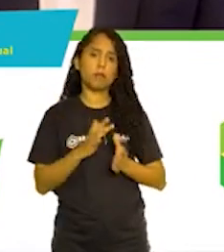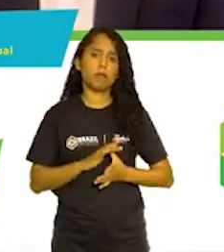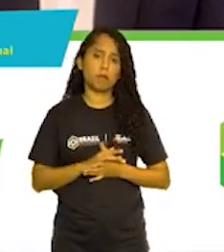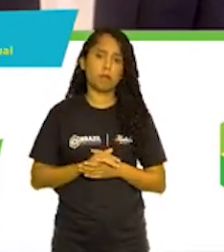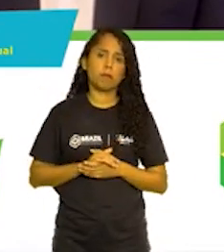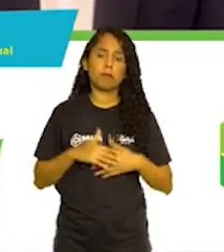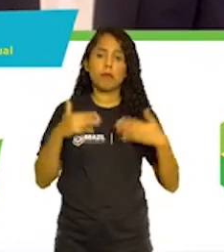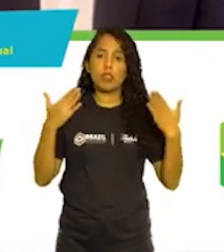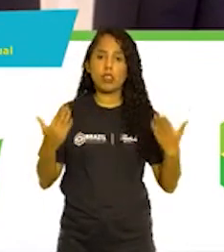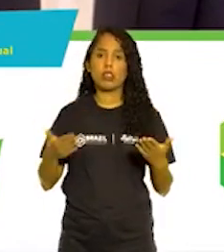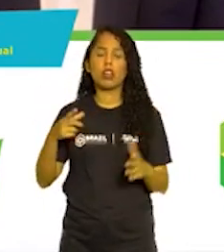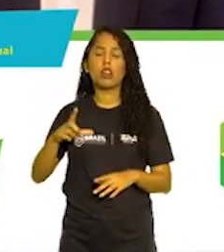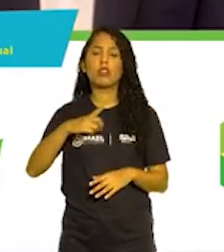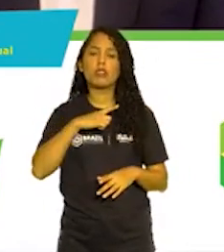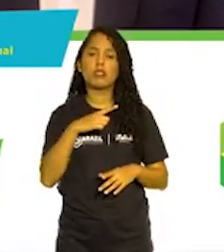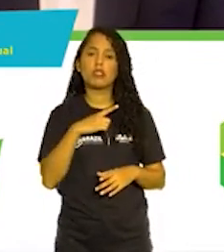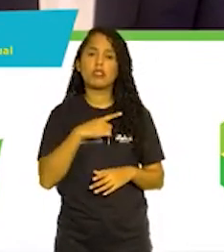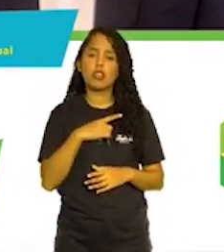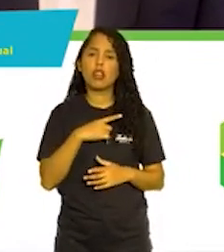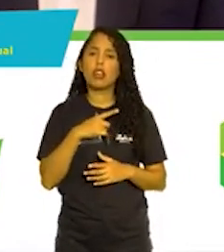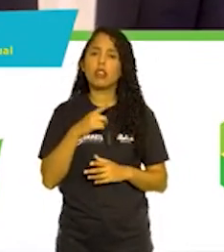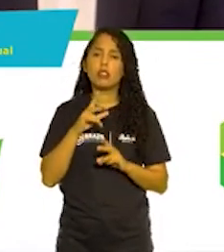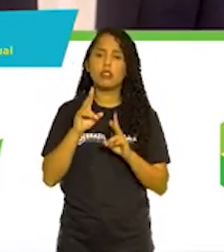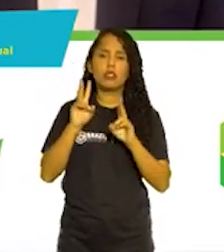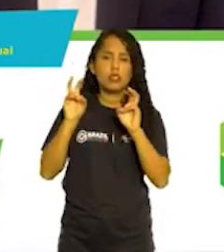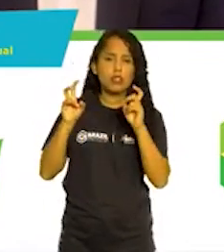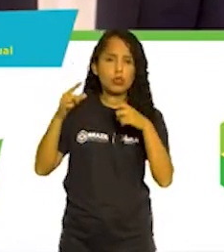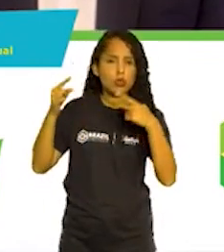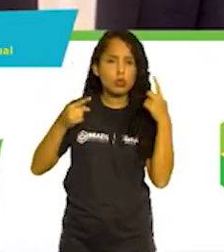sobre uma espécie de sonho